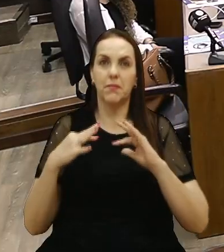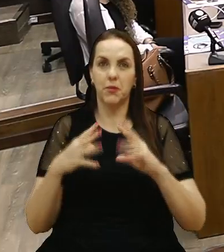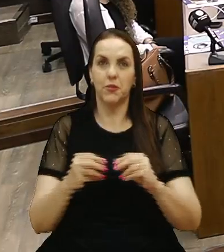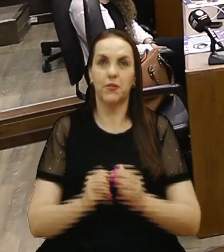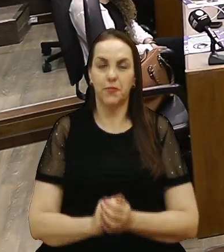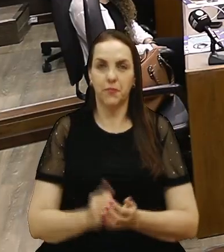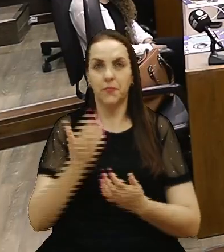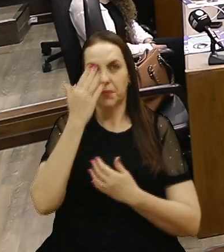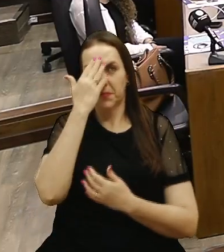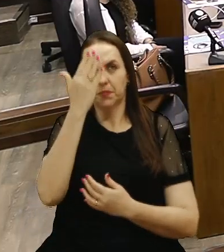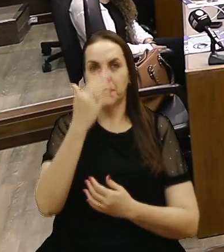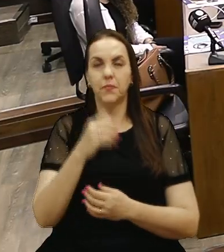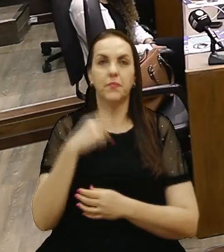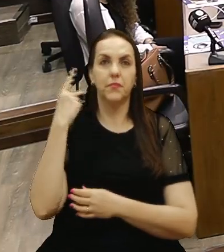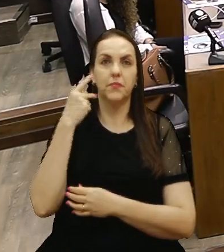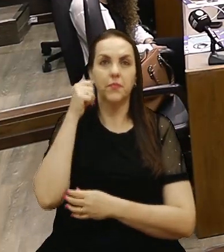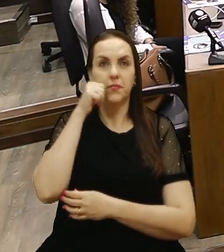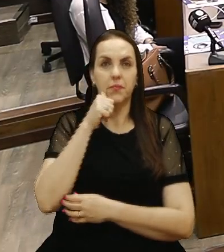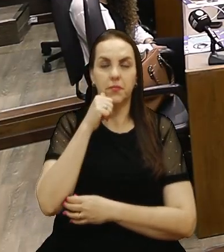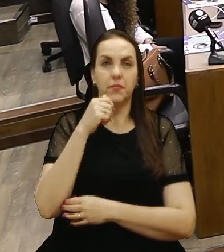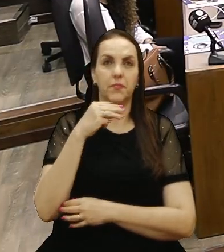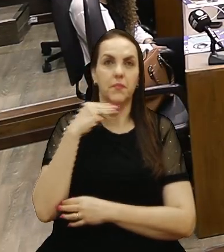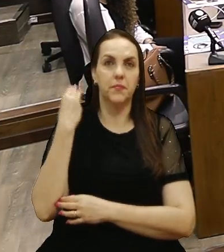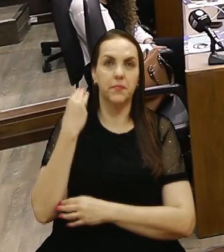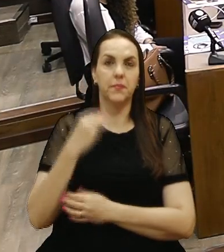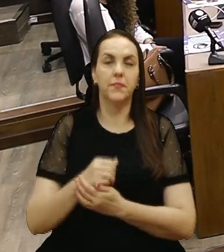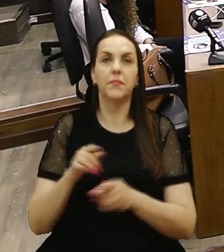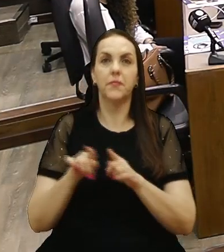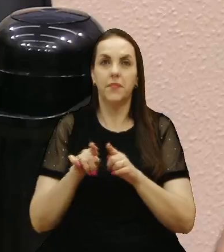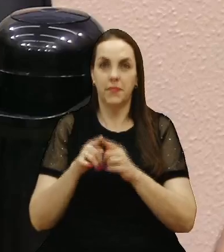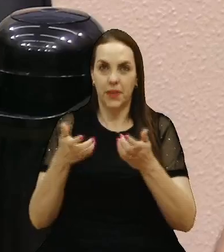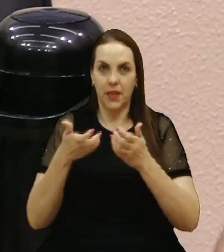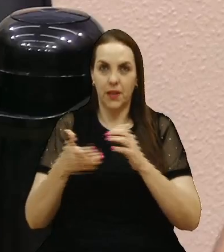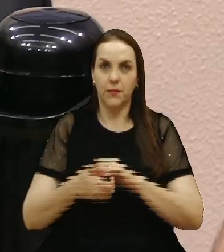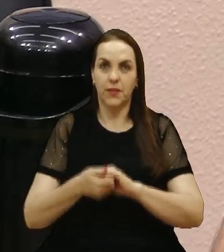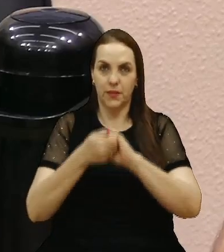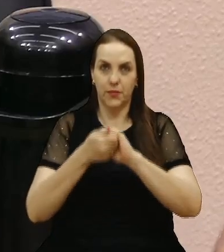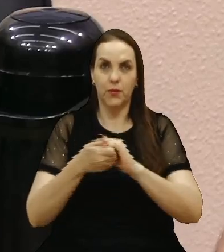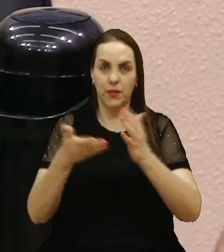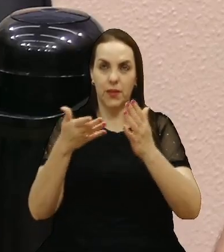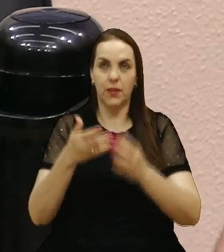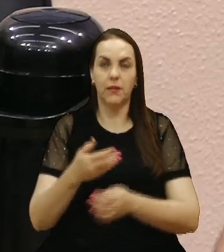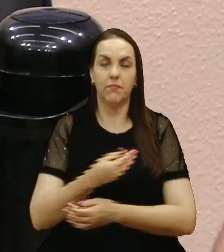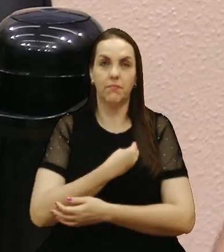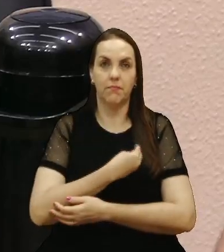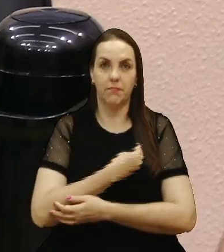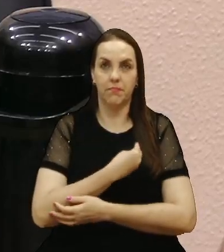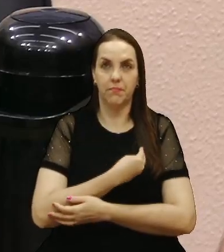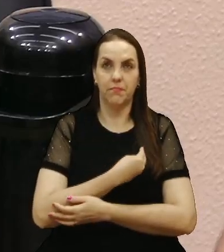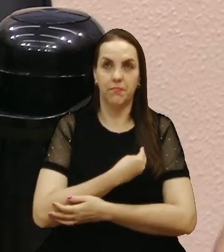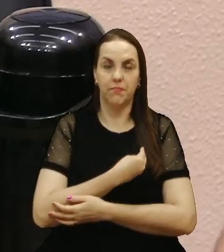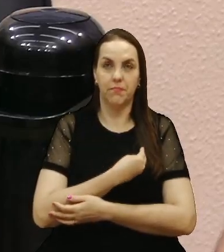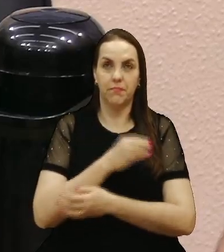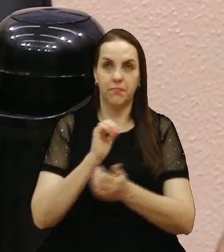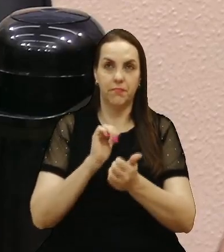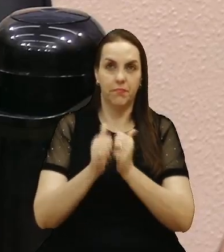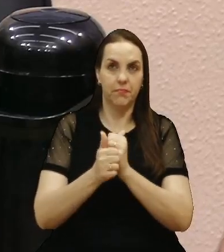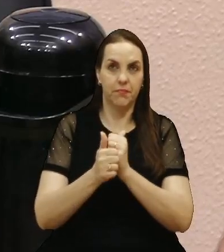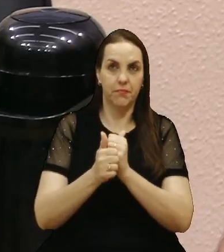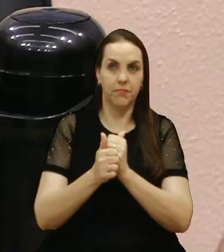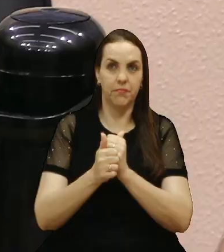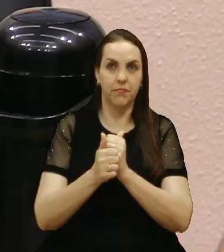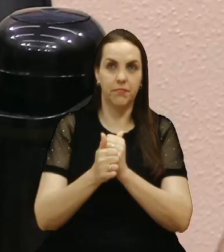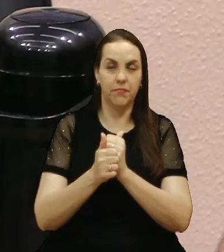vereadora Marisol Santos. Eu quero também saudar aqui a presença dos atletas Fabrício